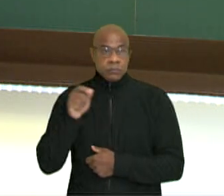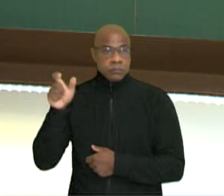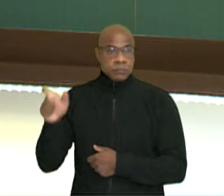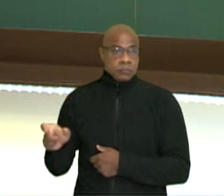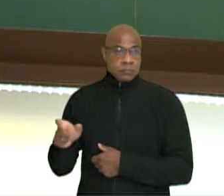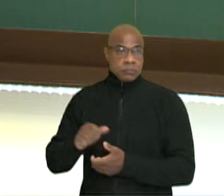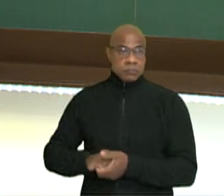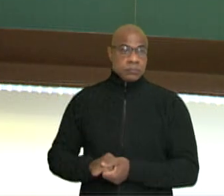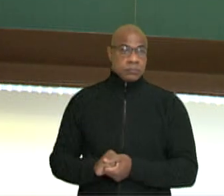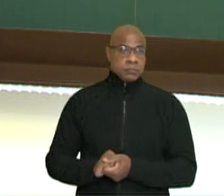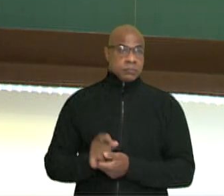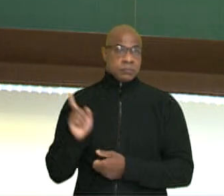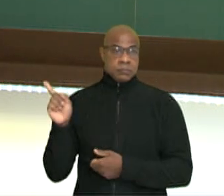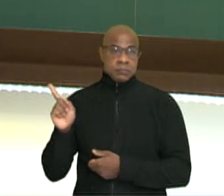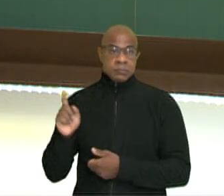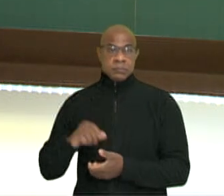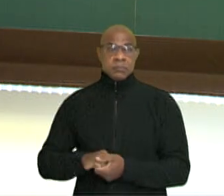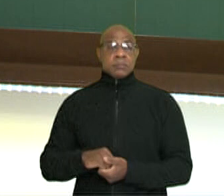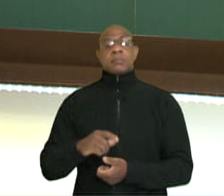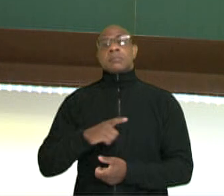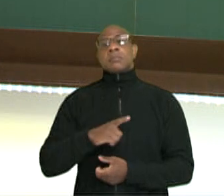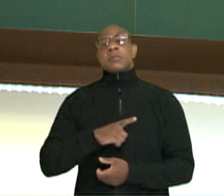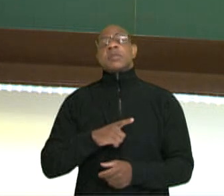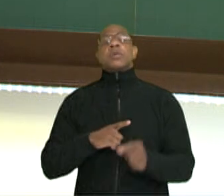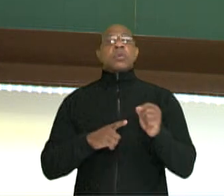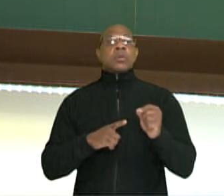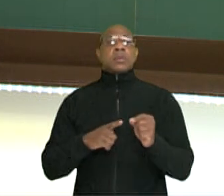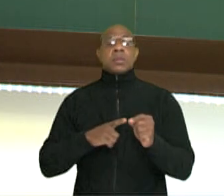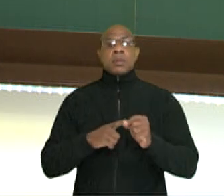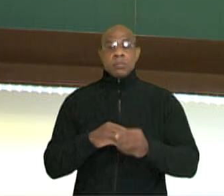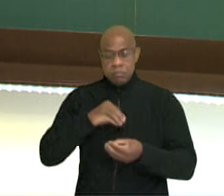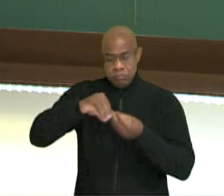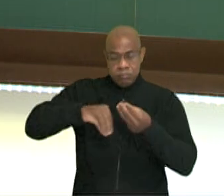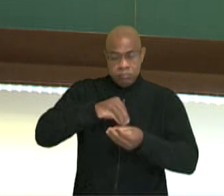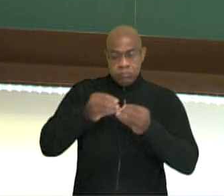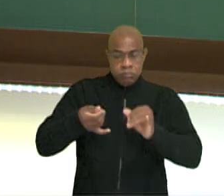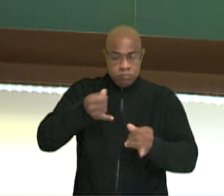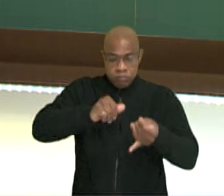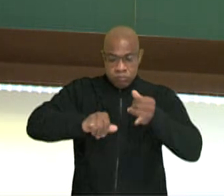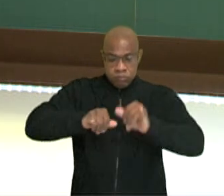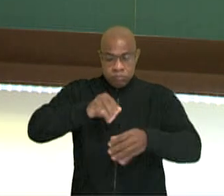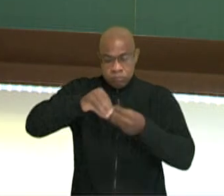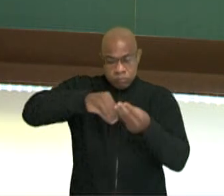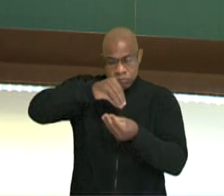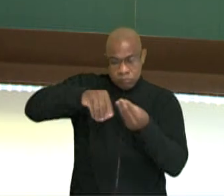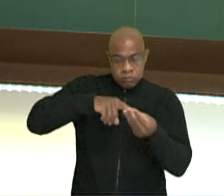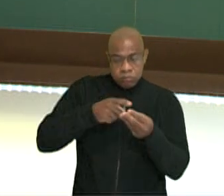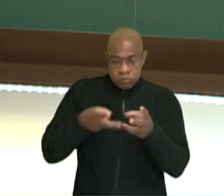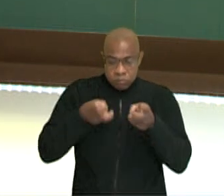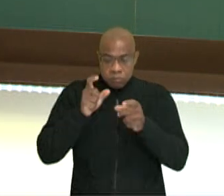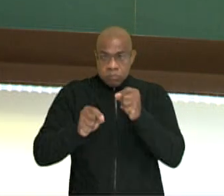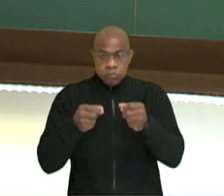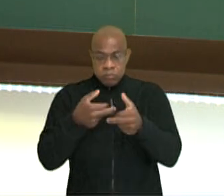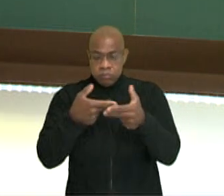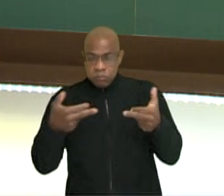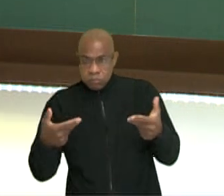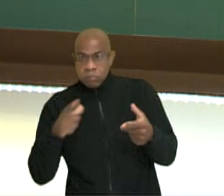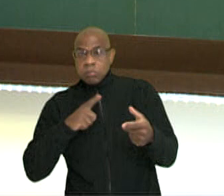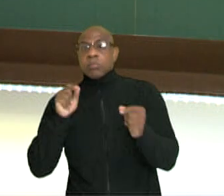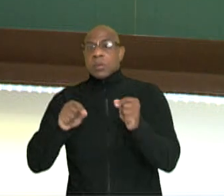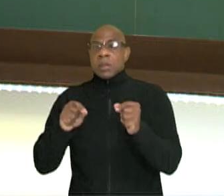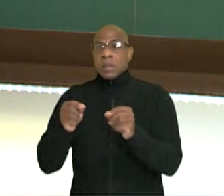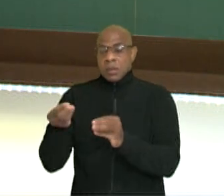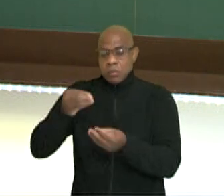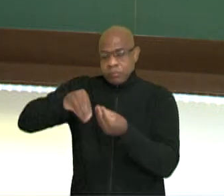uma revolução composicional, ou seja, da composição das substâncias, identificando o que é elemento e o que é